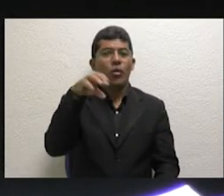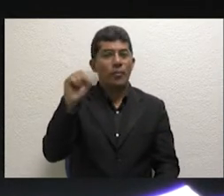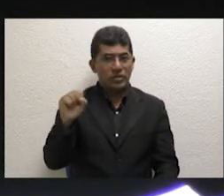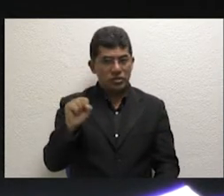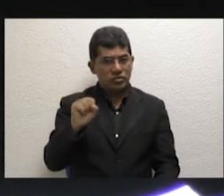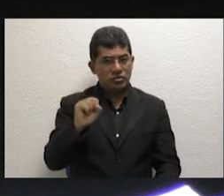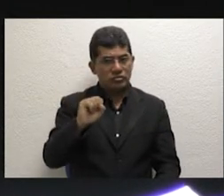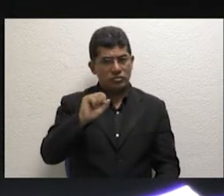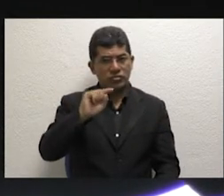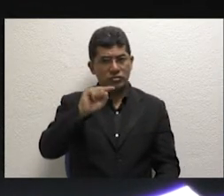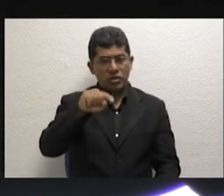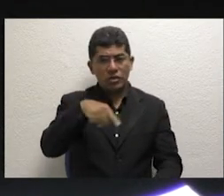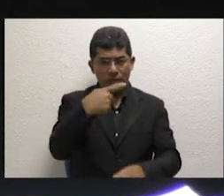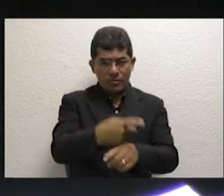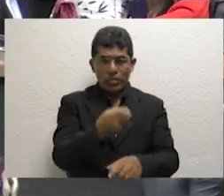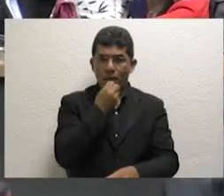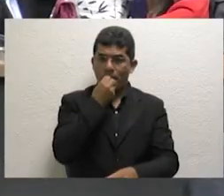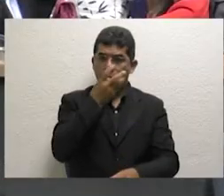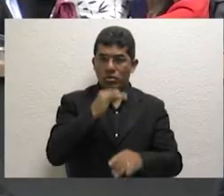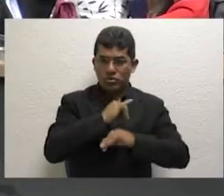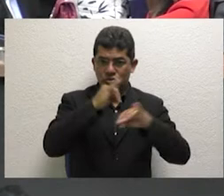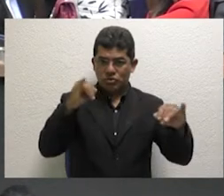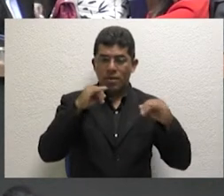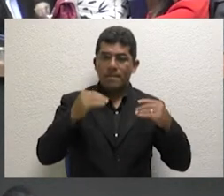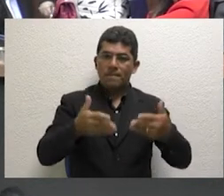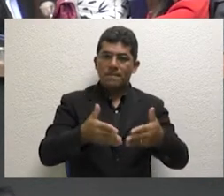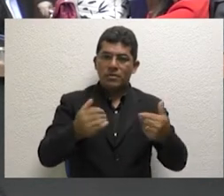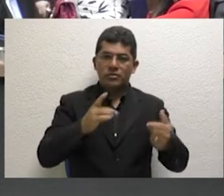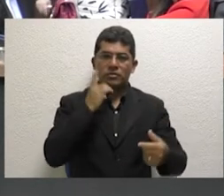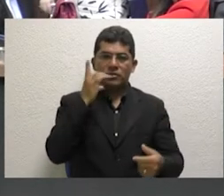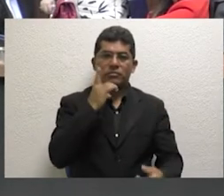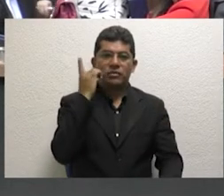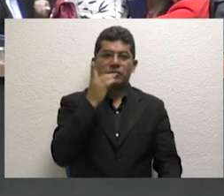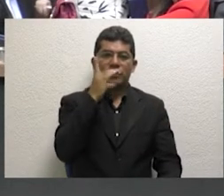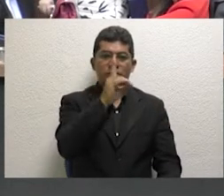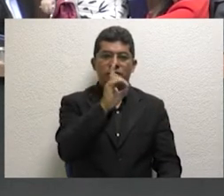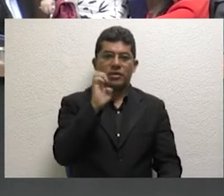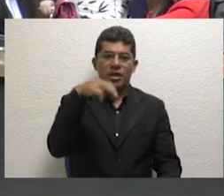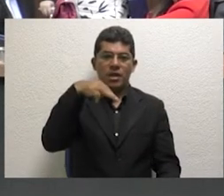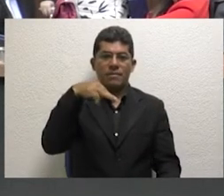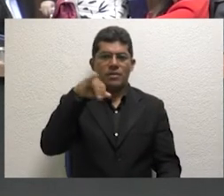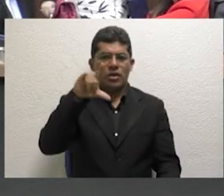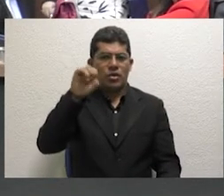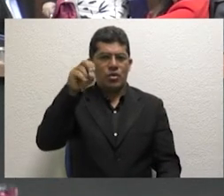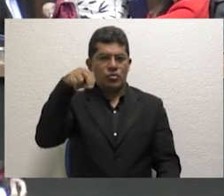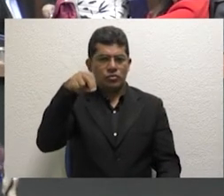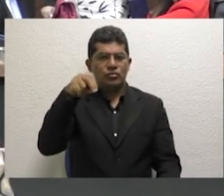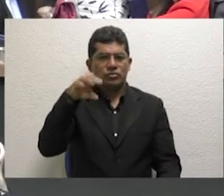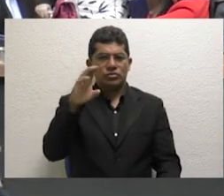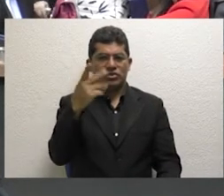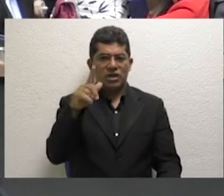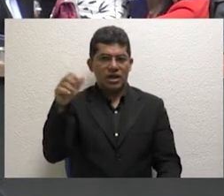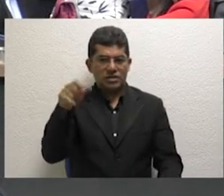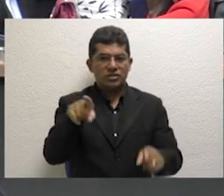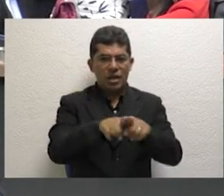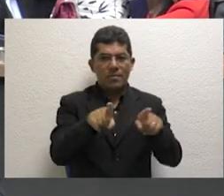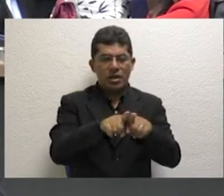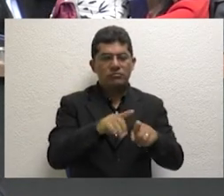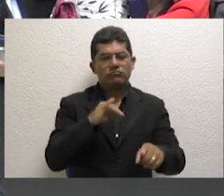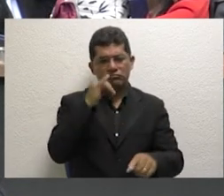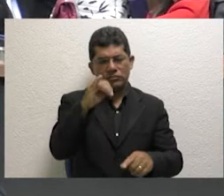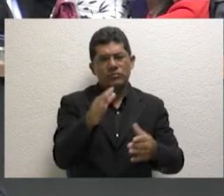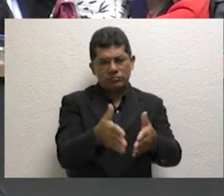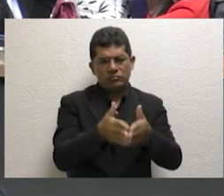logo após tem uma boa notícia que foi um pedido do deputado emilson chagos só para finalizar deputado gomes por favor fique à vontade